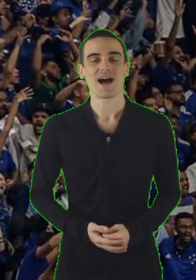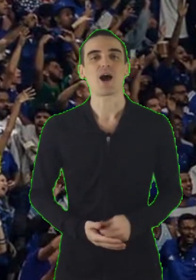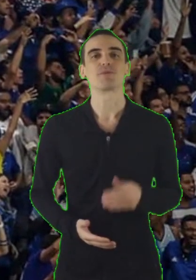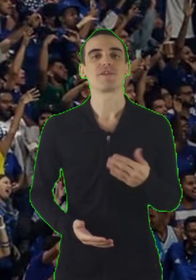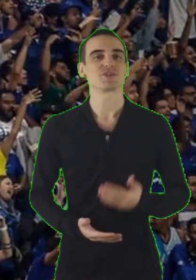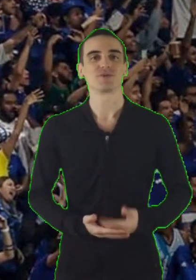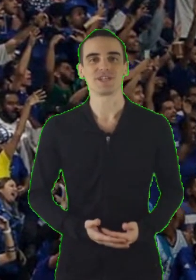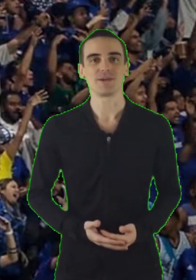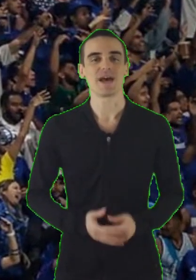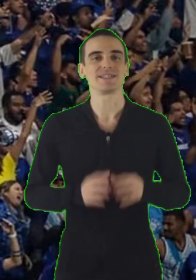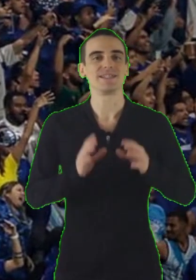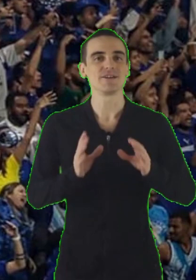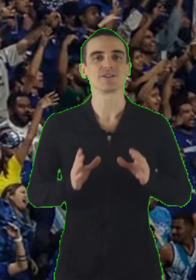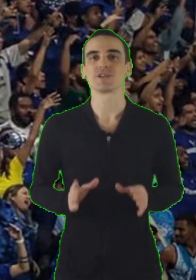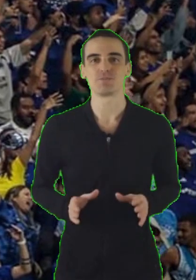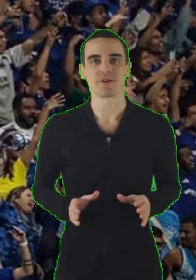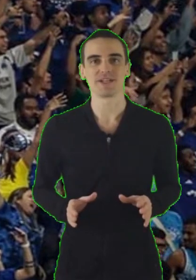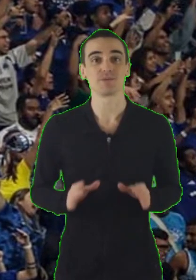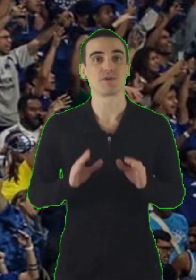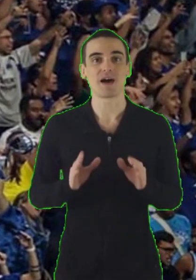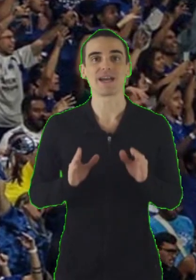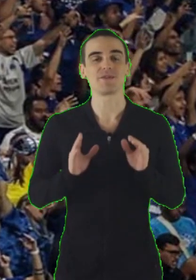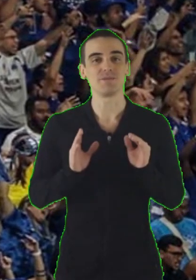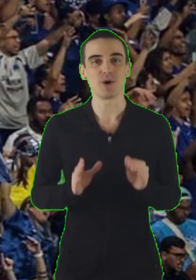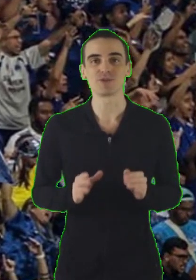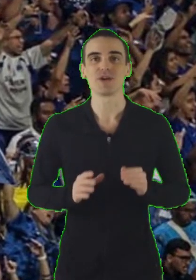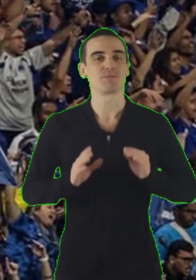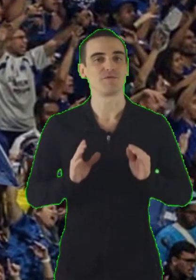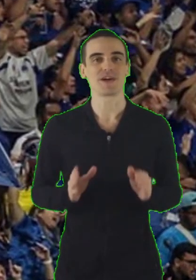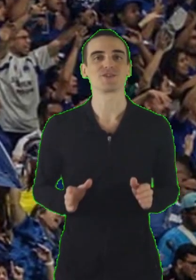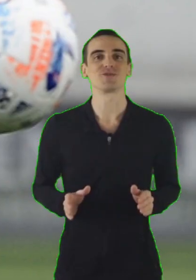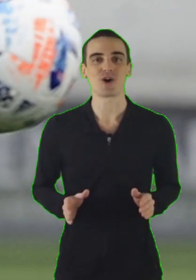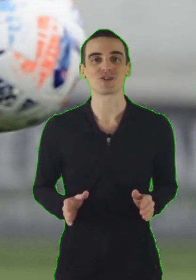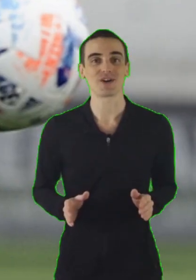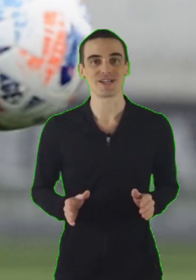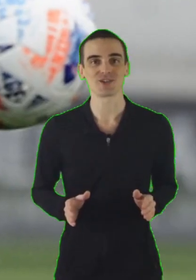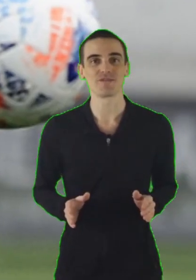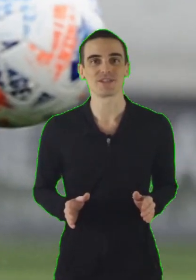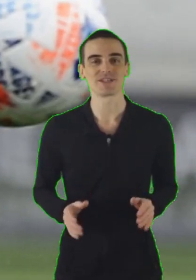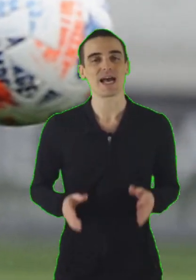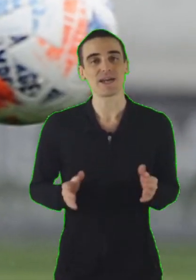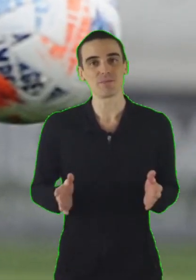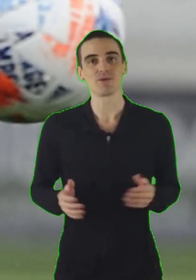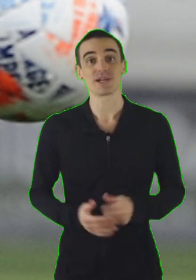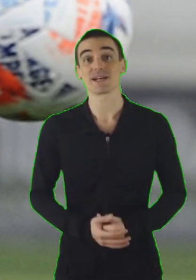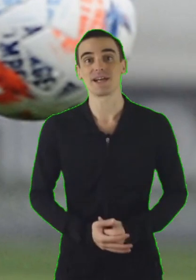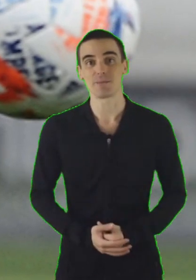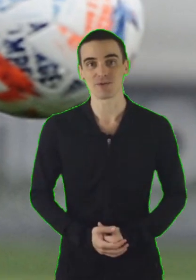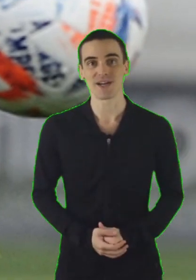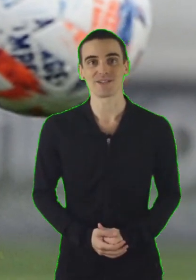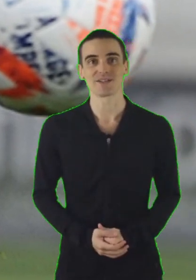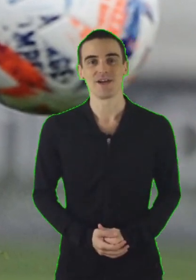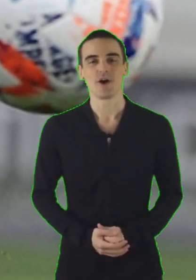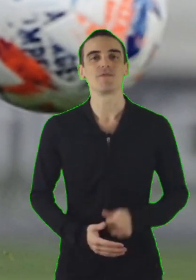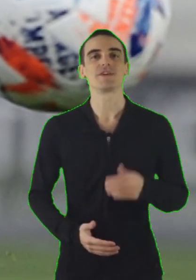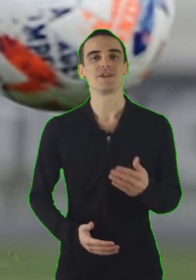Cruzeiro! Se inscreva no canal para não perder nada do que acontece com a raposa em primeira mão. Ronaldo demonstrou interesse na contratação do